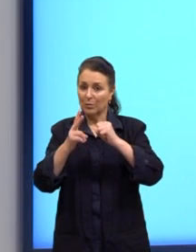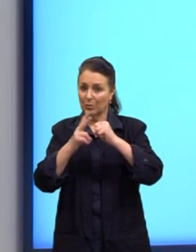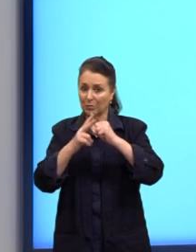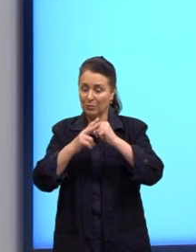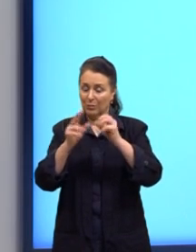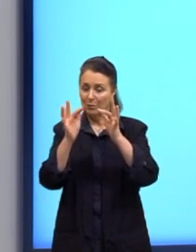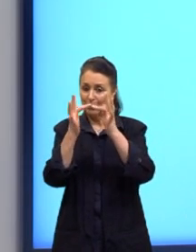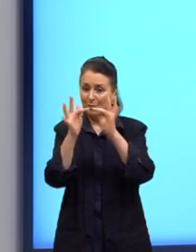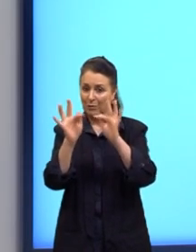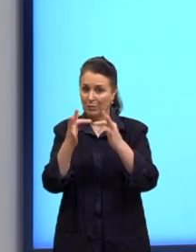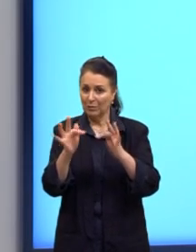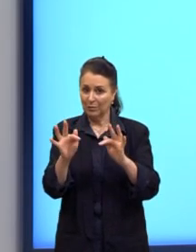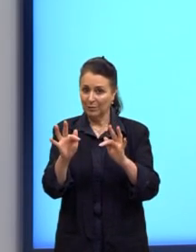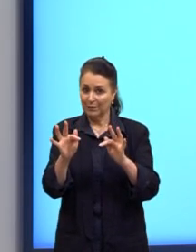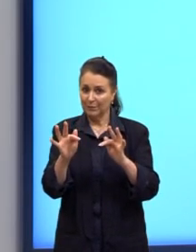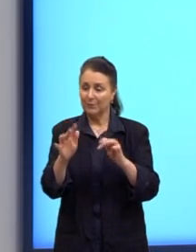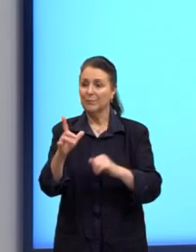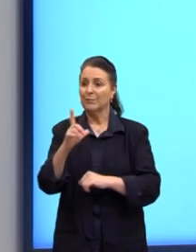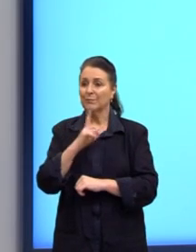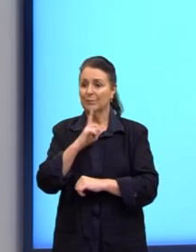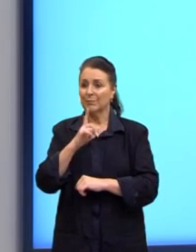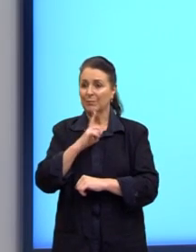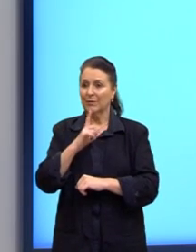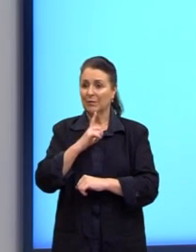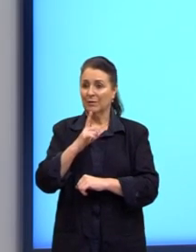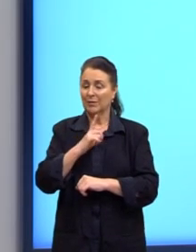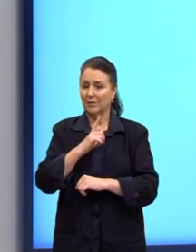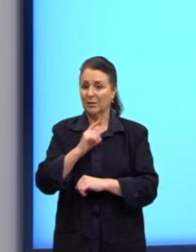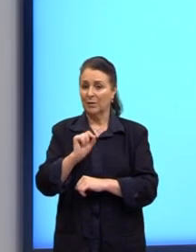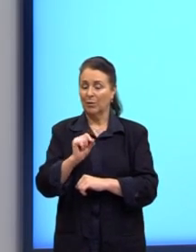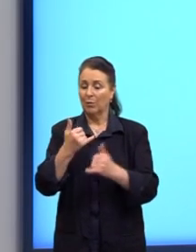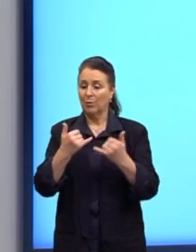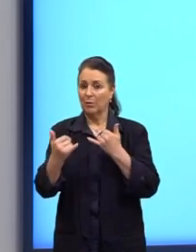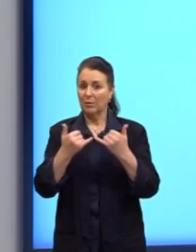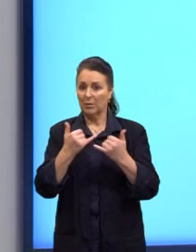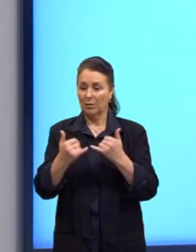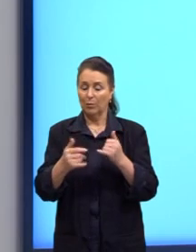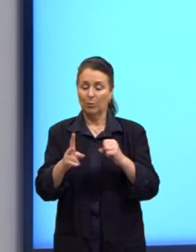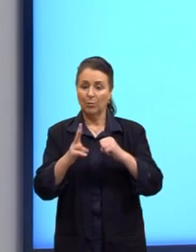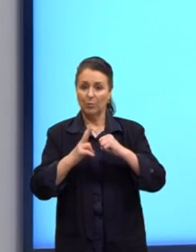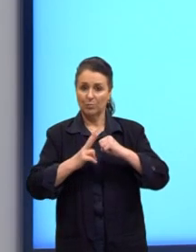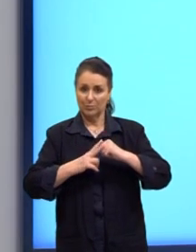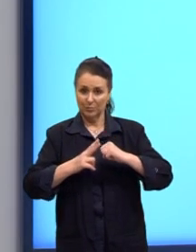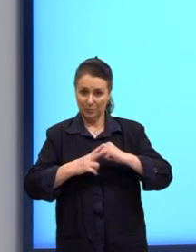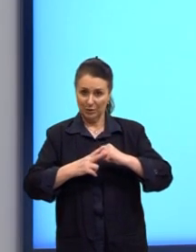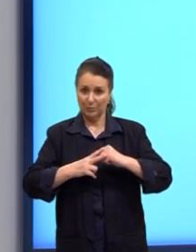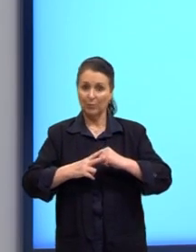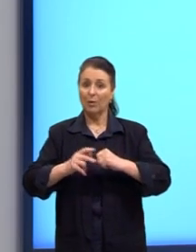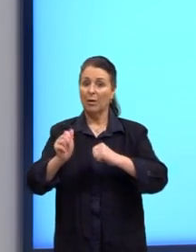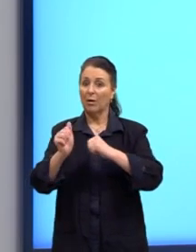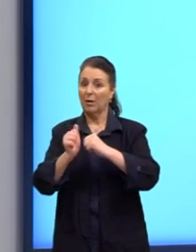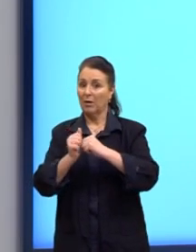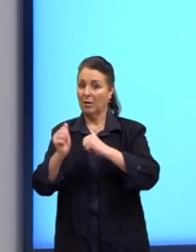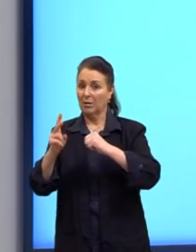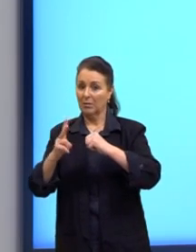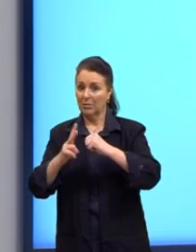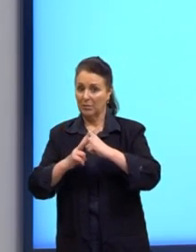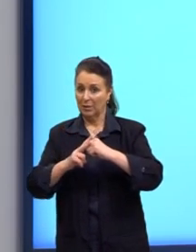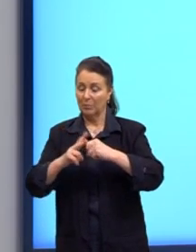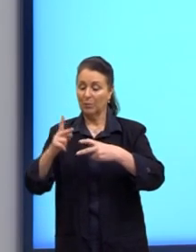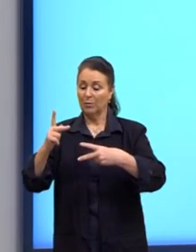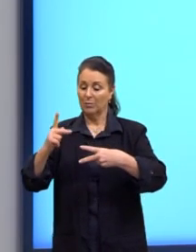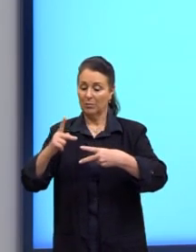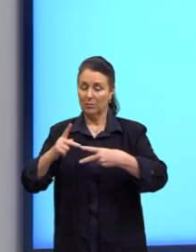frasal então aqui eu tenho aqui eu tenho exatamente um exemplo de um verbo de um advérbio e de uma